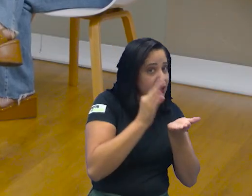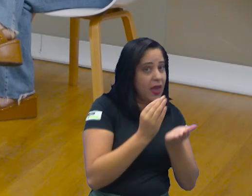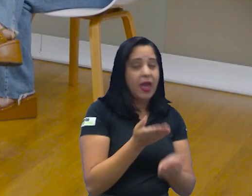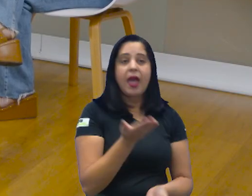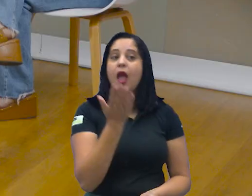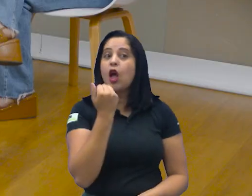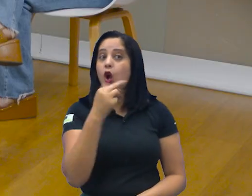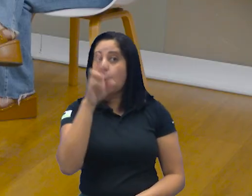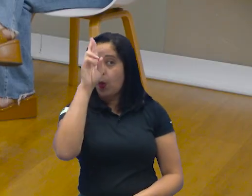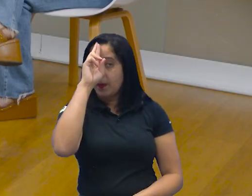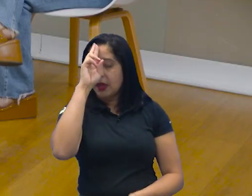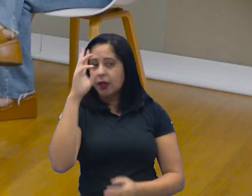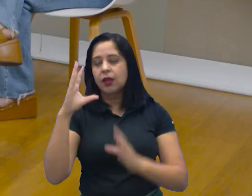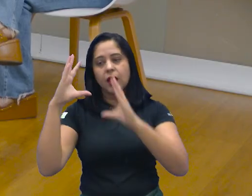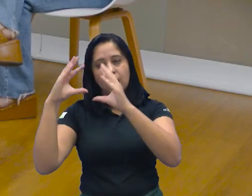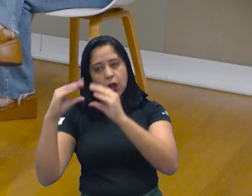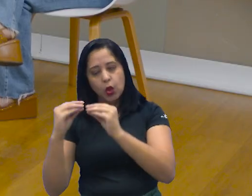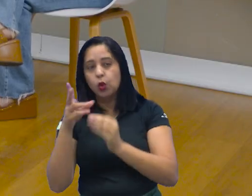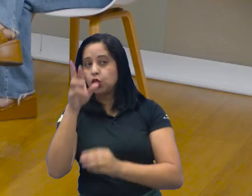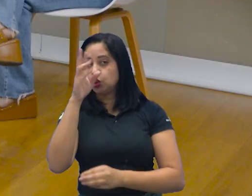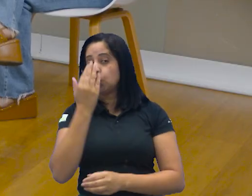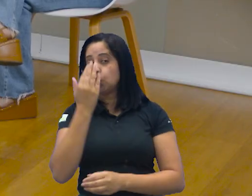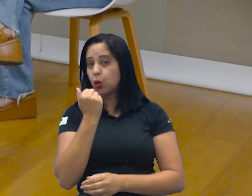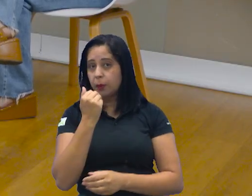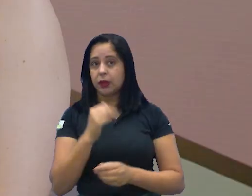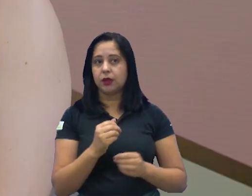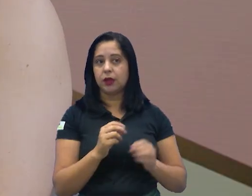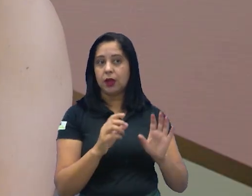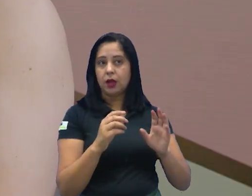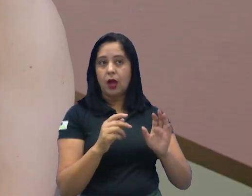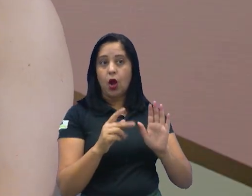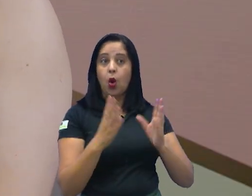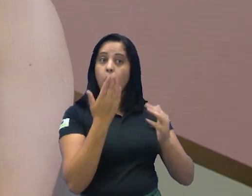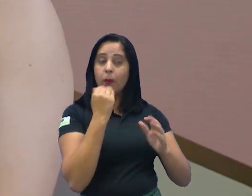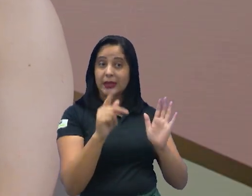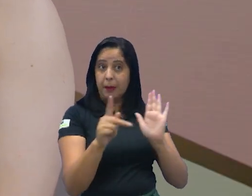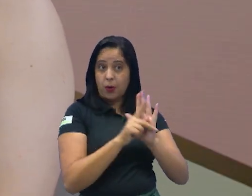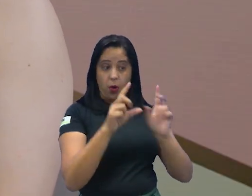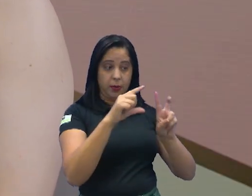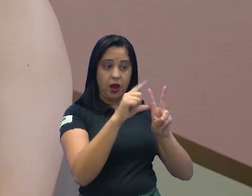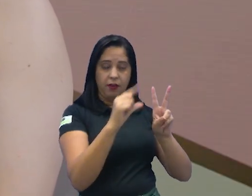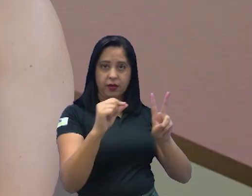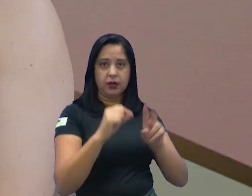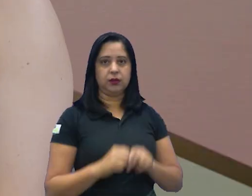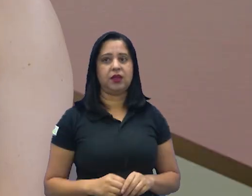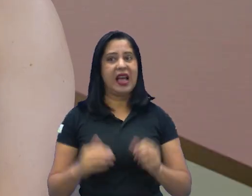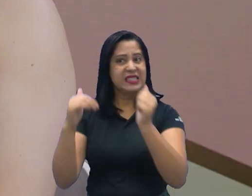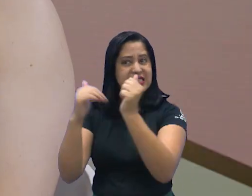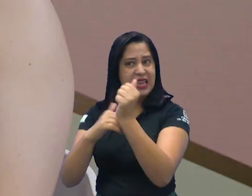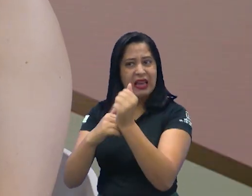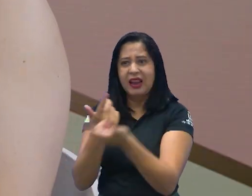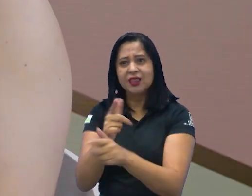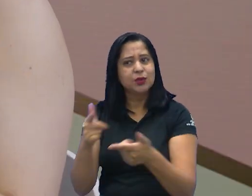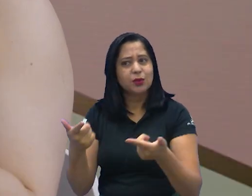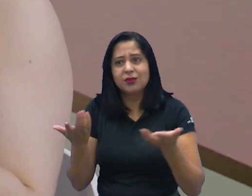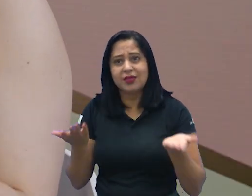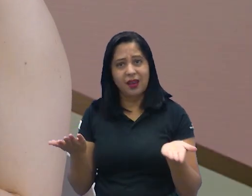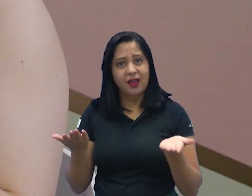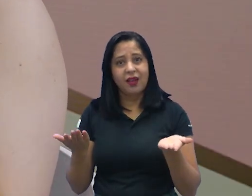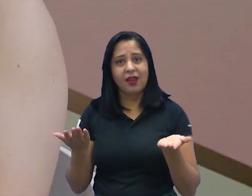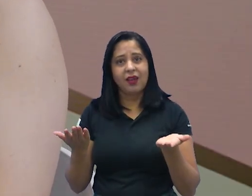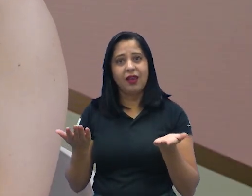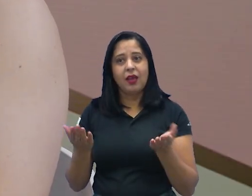na alimentação vegana. Com base na alimentação vegana, a gente poderia... Não tem muito segredo, tá? A gente vai fazer